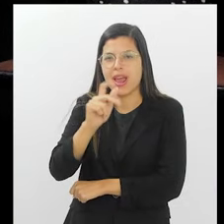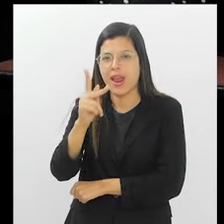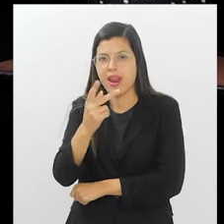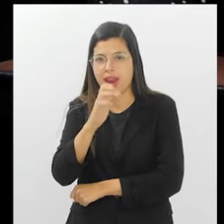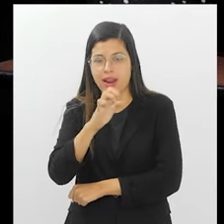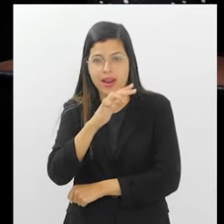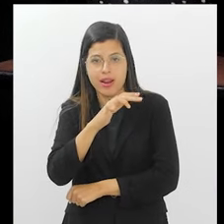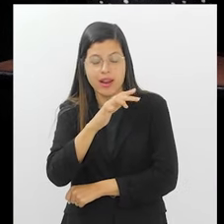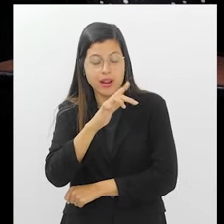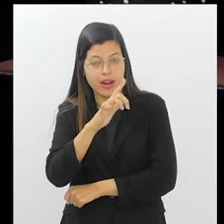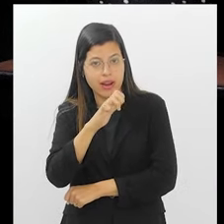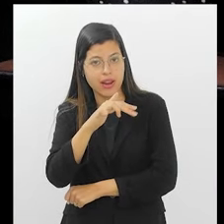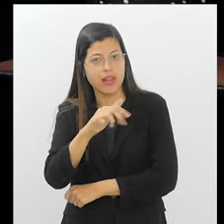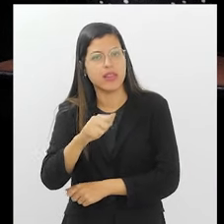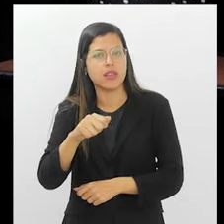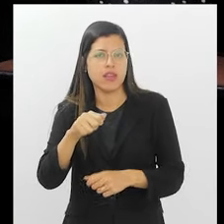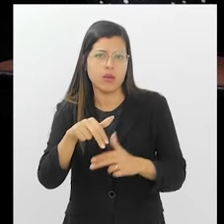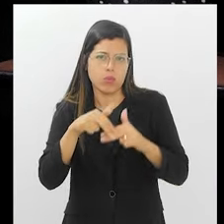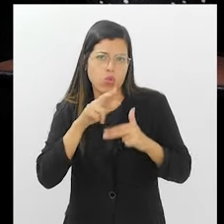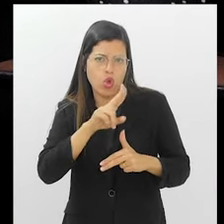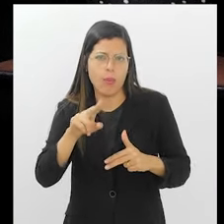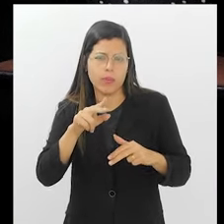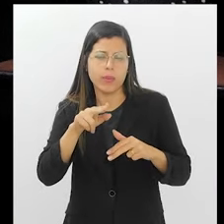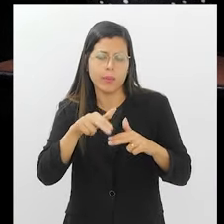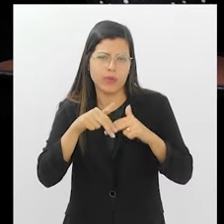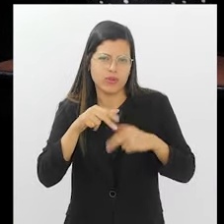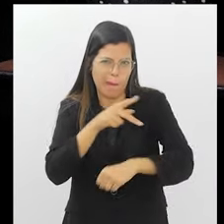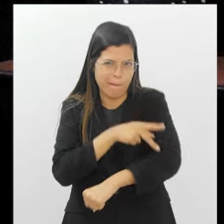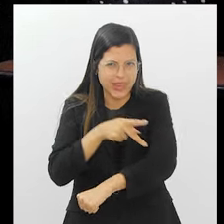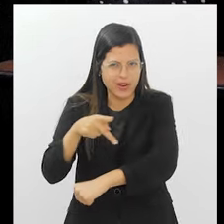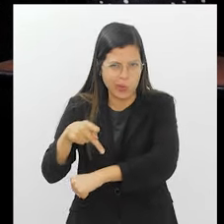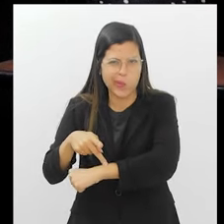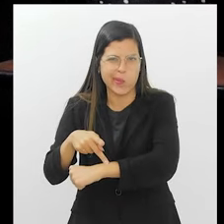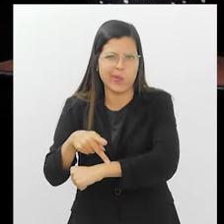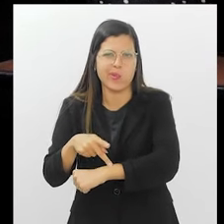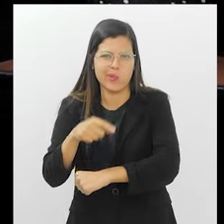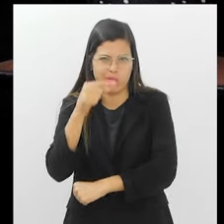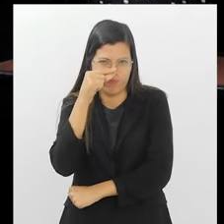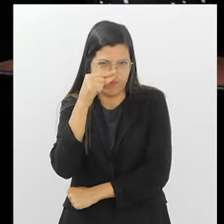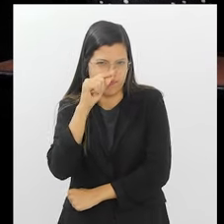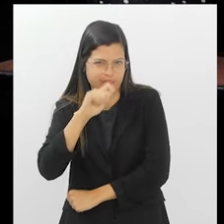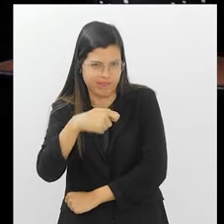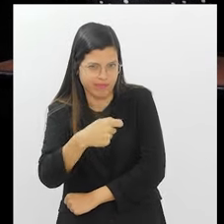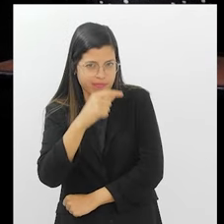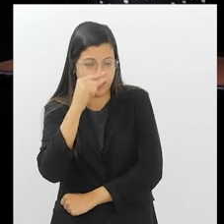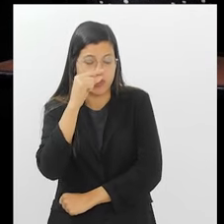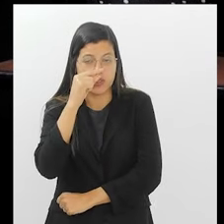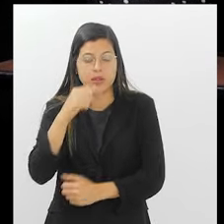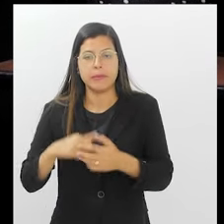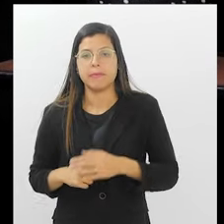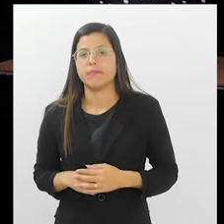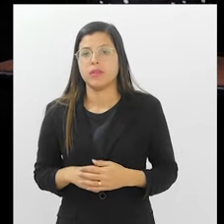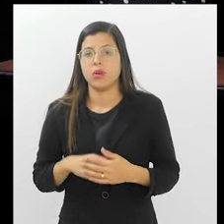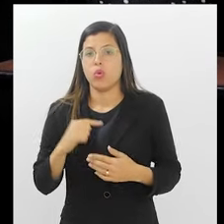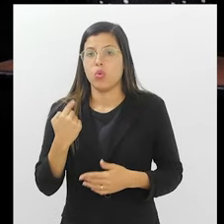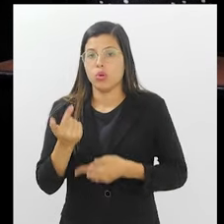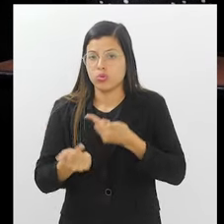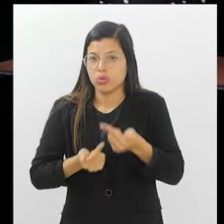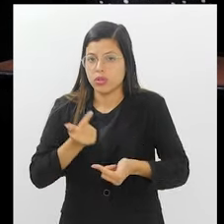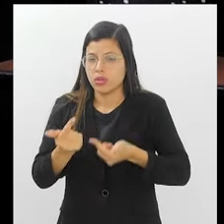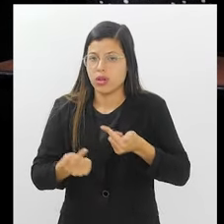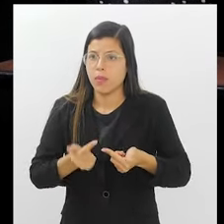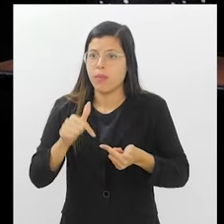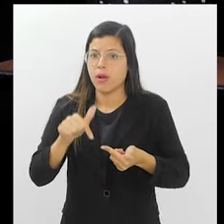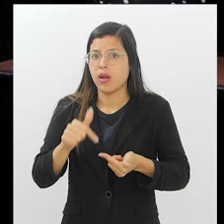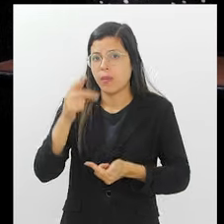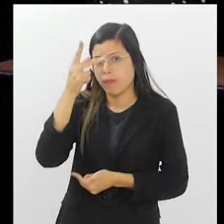que deu o nome de Pestalozzi devido a um grande pedagogo. O nosso trabalho, ele é voltado para as